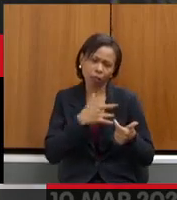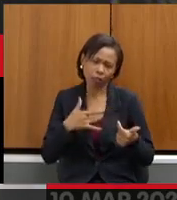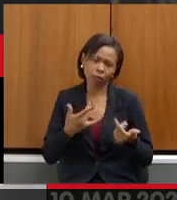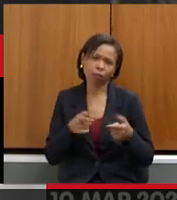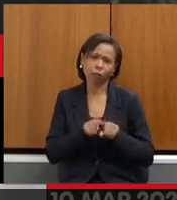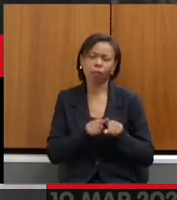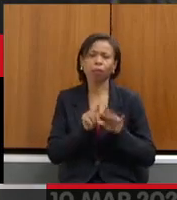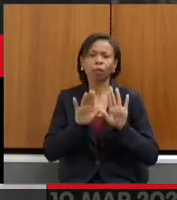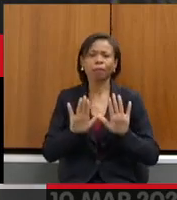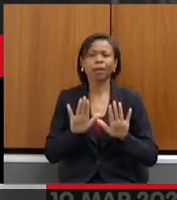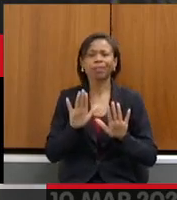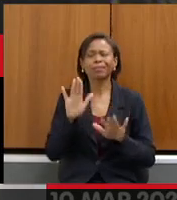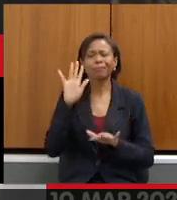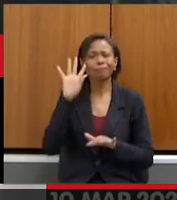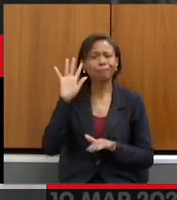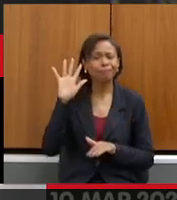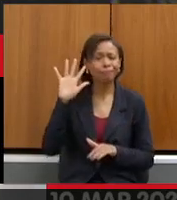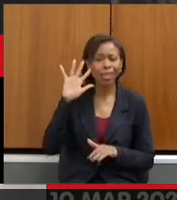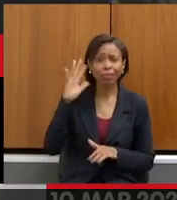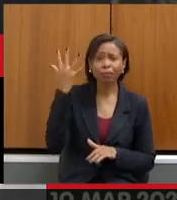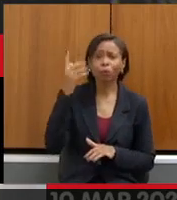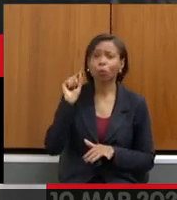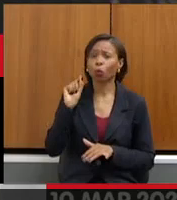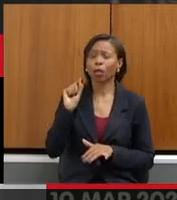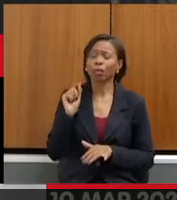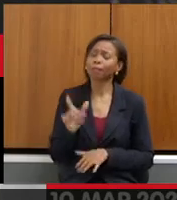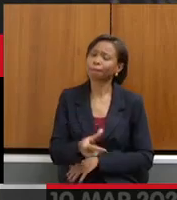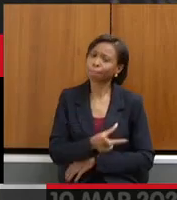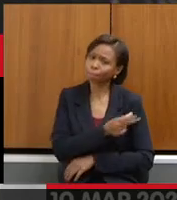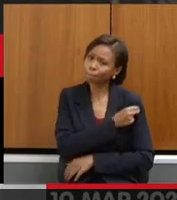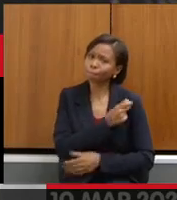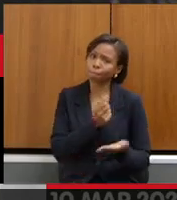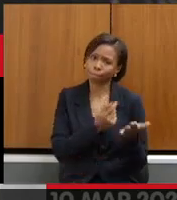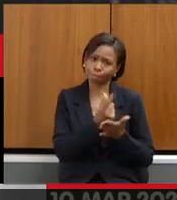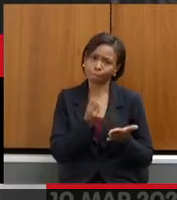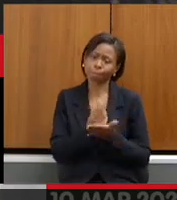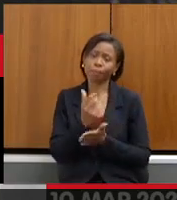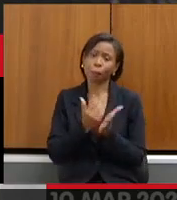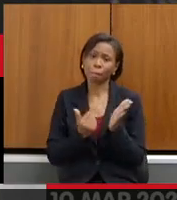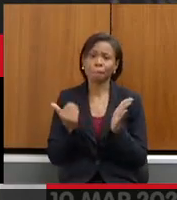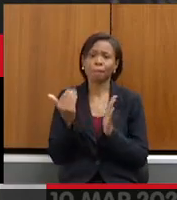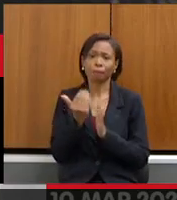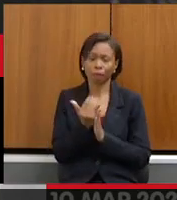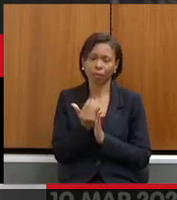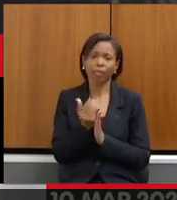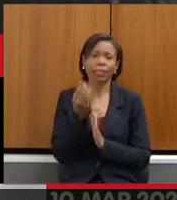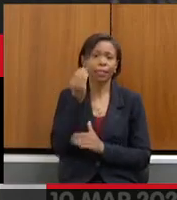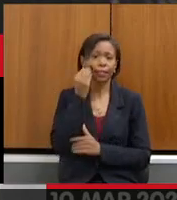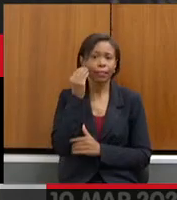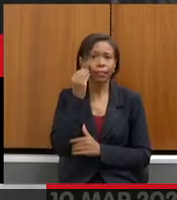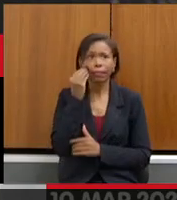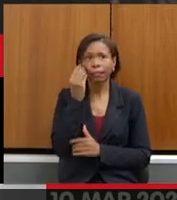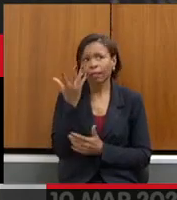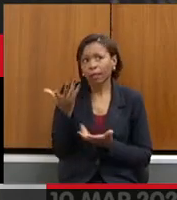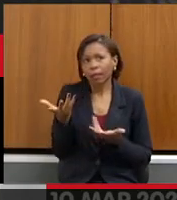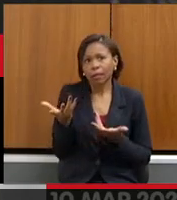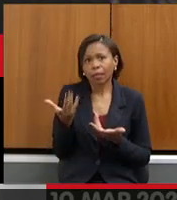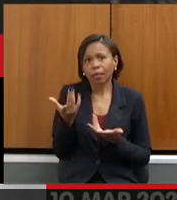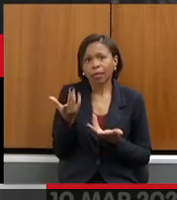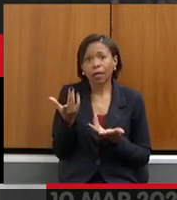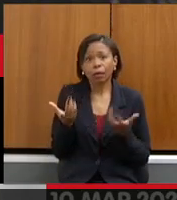Secretário é a compra de vacina mais vacinas e buscar né a forma de